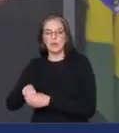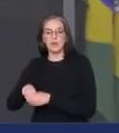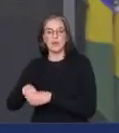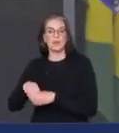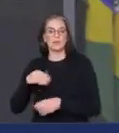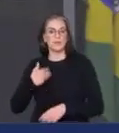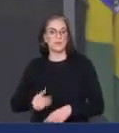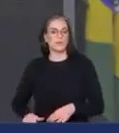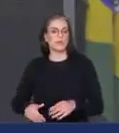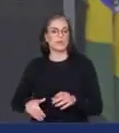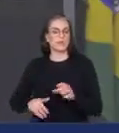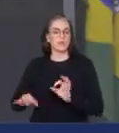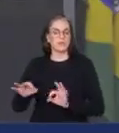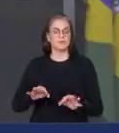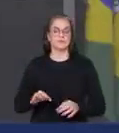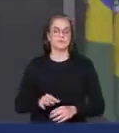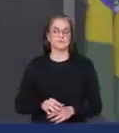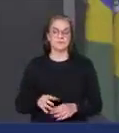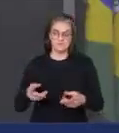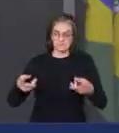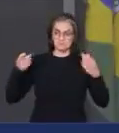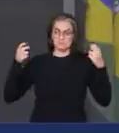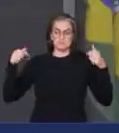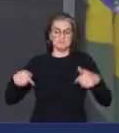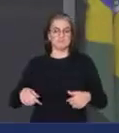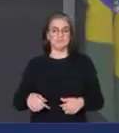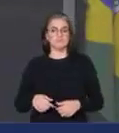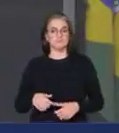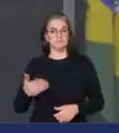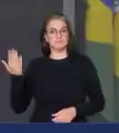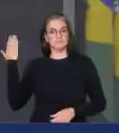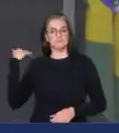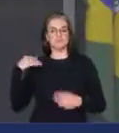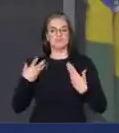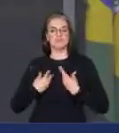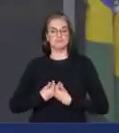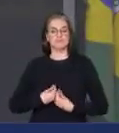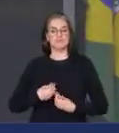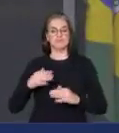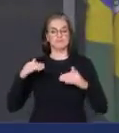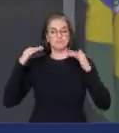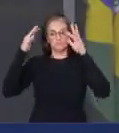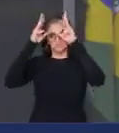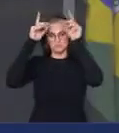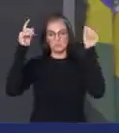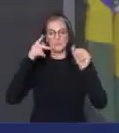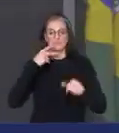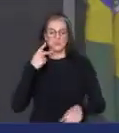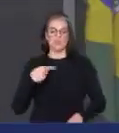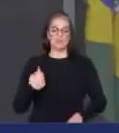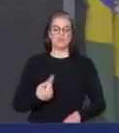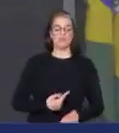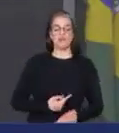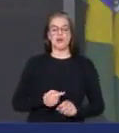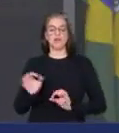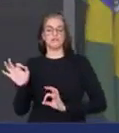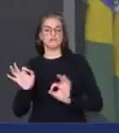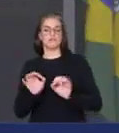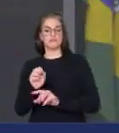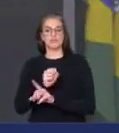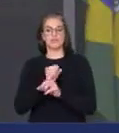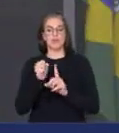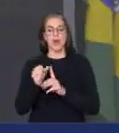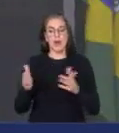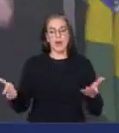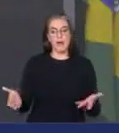pouco, um ministro do Supremo disse que eles eram os editores da sociedade. Agora, a gente vê o Tribunal